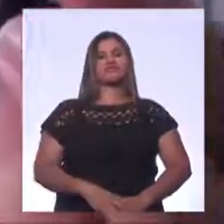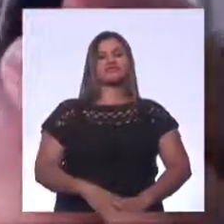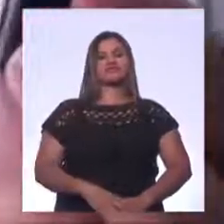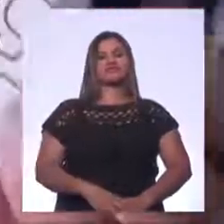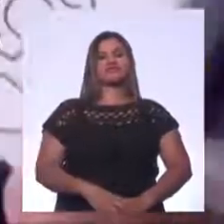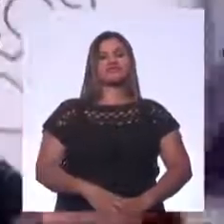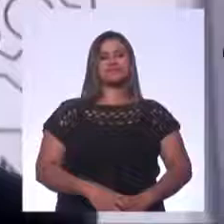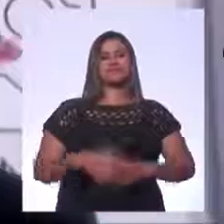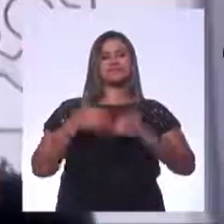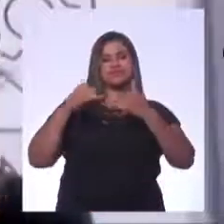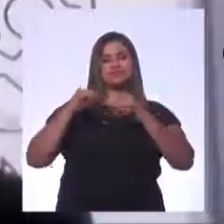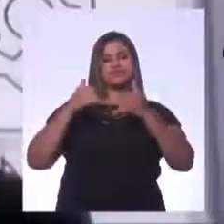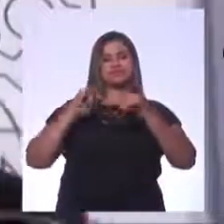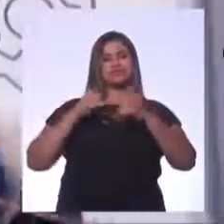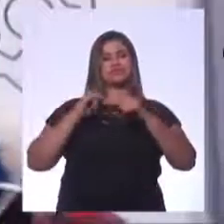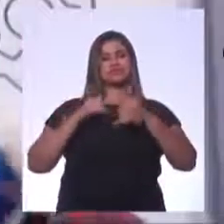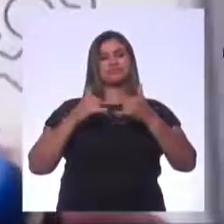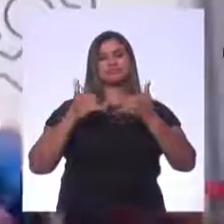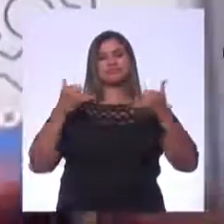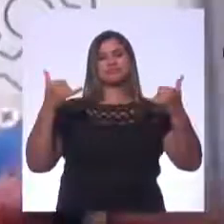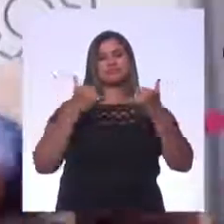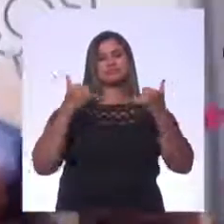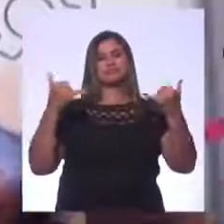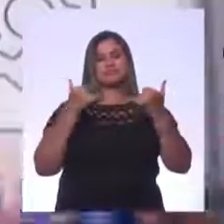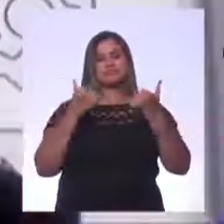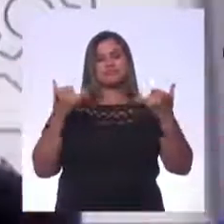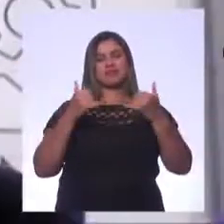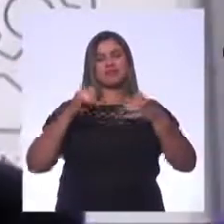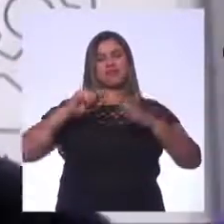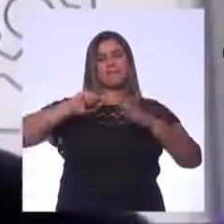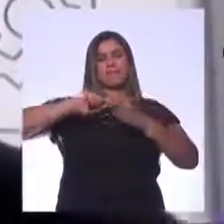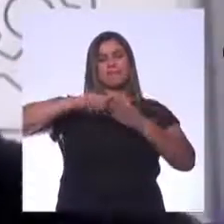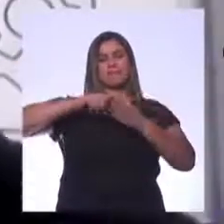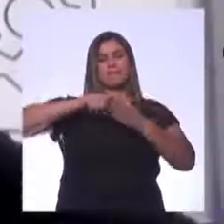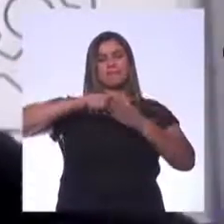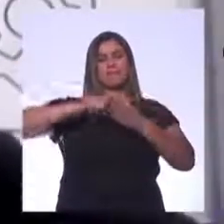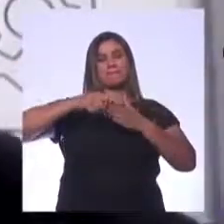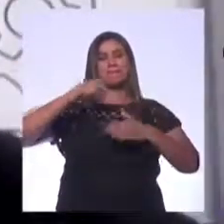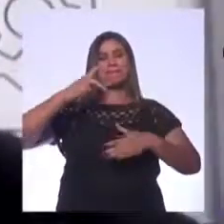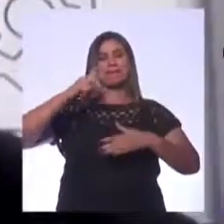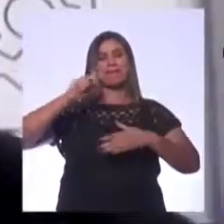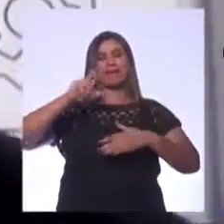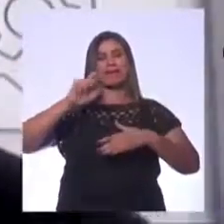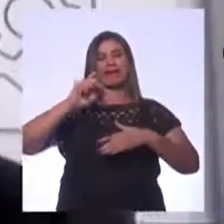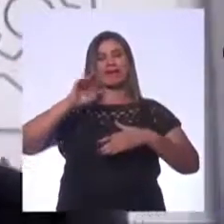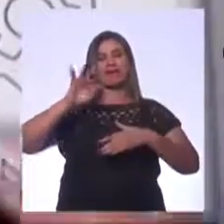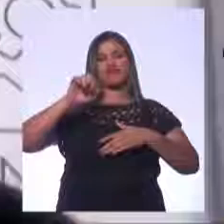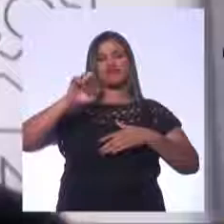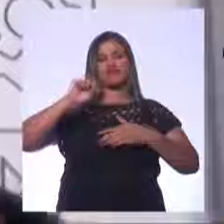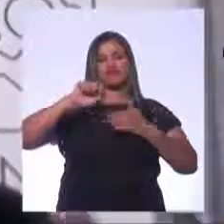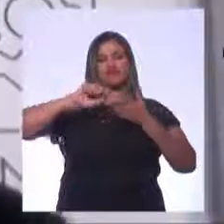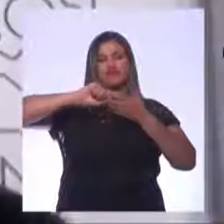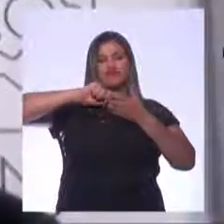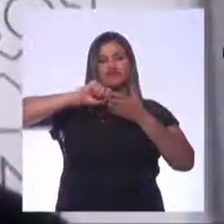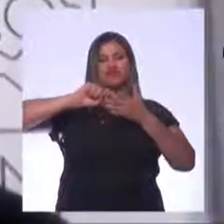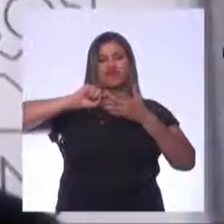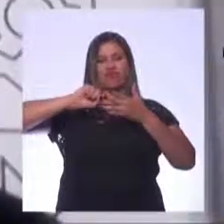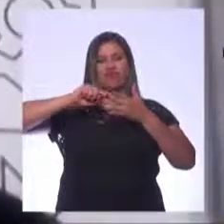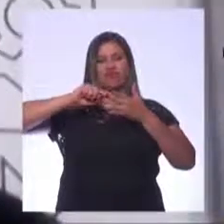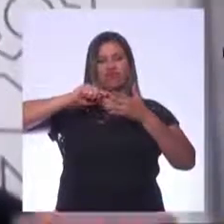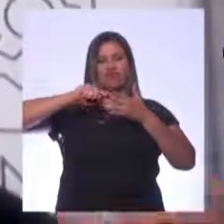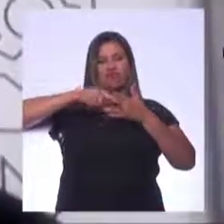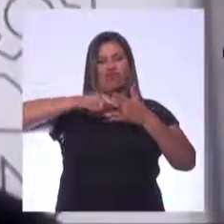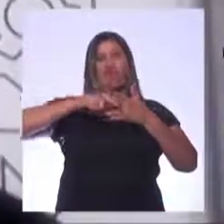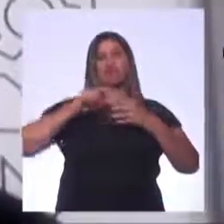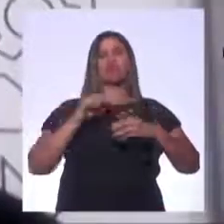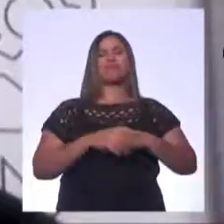o circuito elétrico, fios de jumper e parafusos. Então, é importante a gente saber